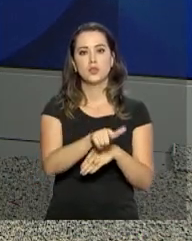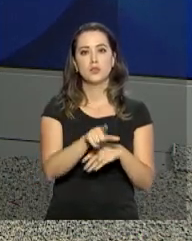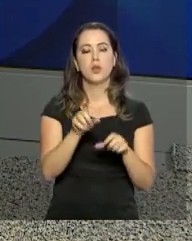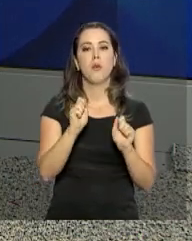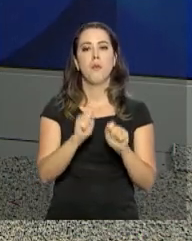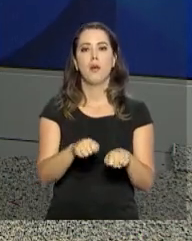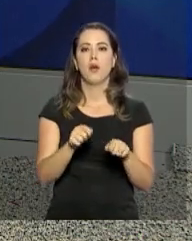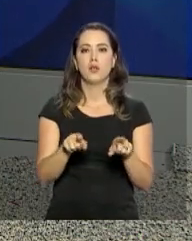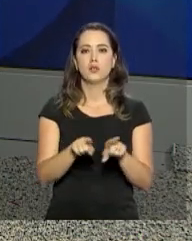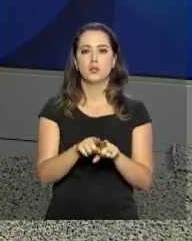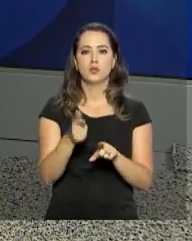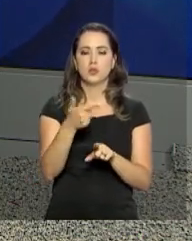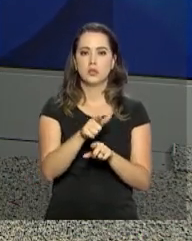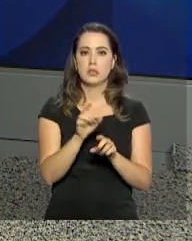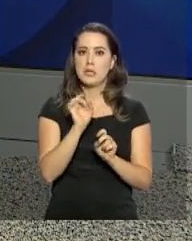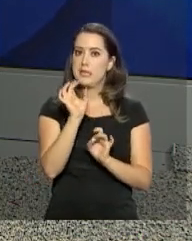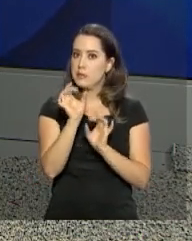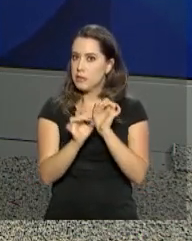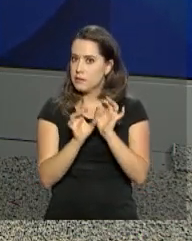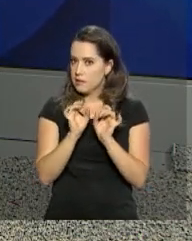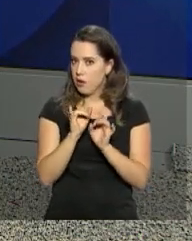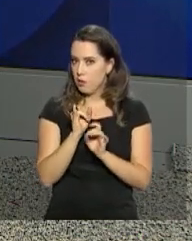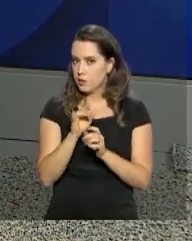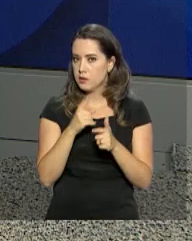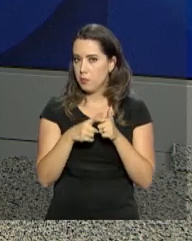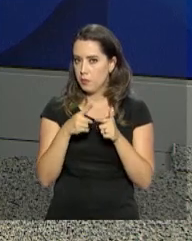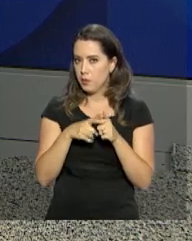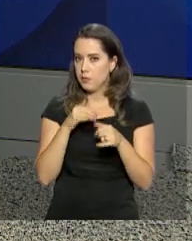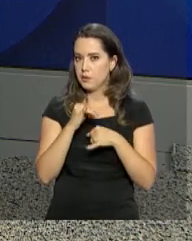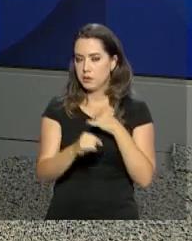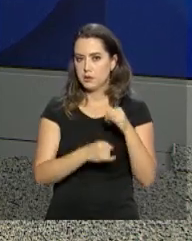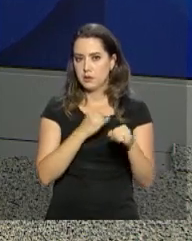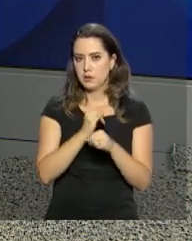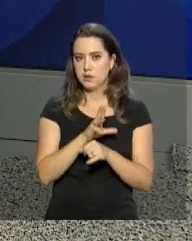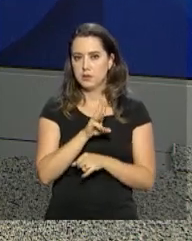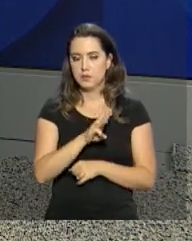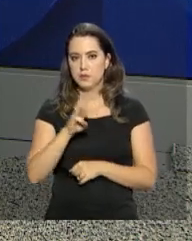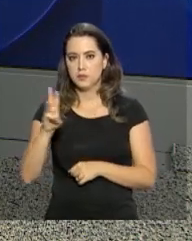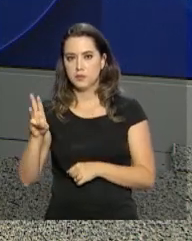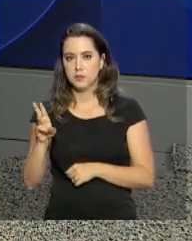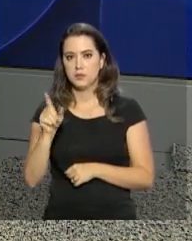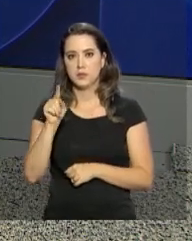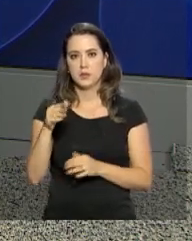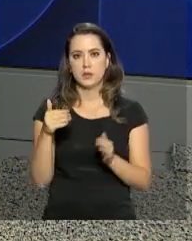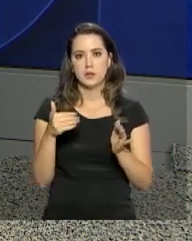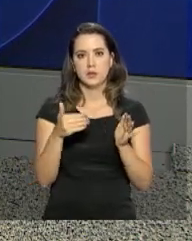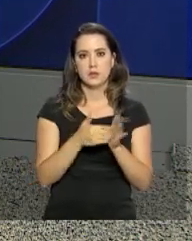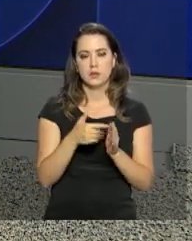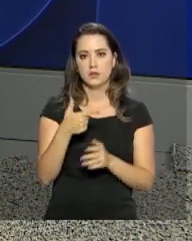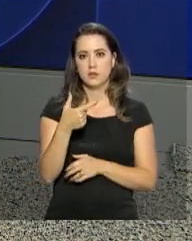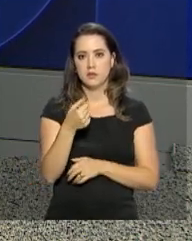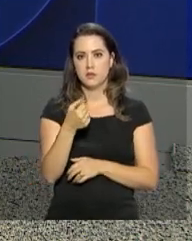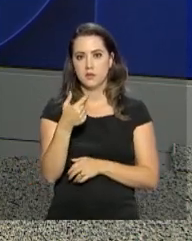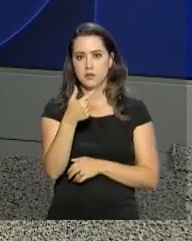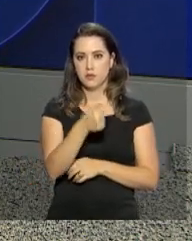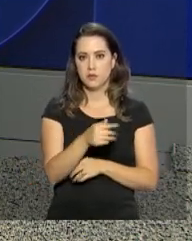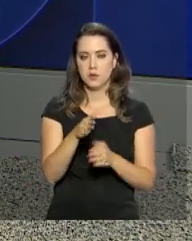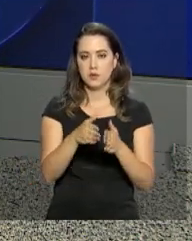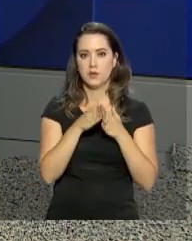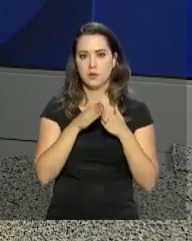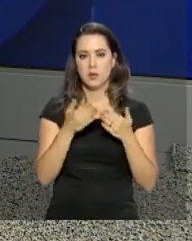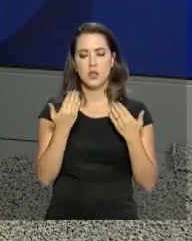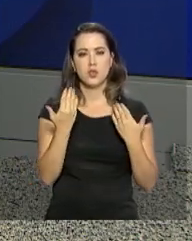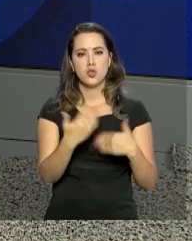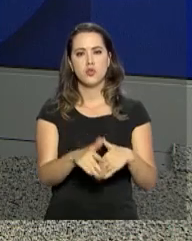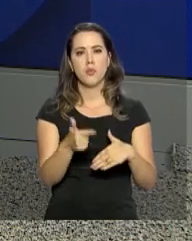pode ser feita em casos específicos pela internet na página do participante até o ano passado pedidos